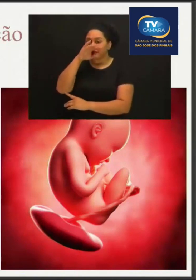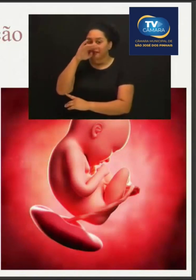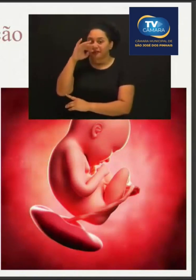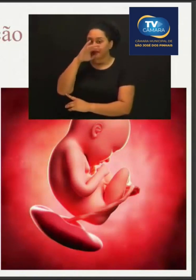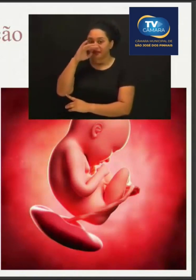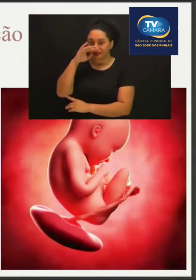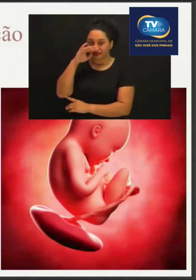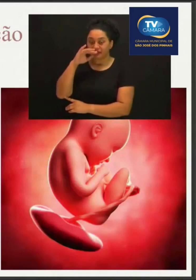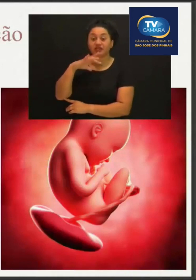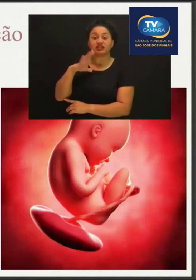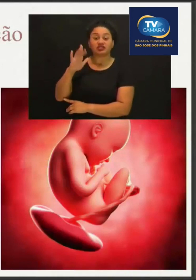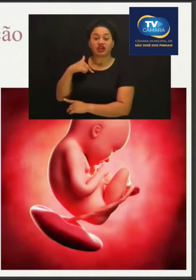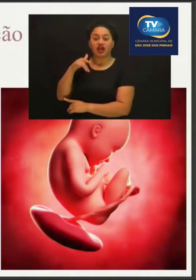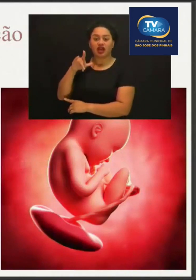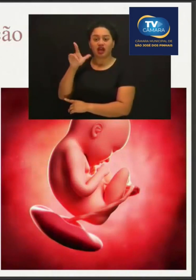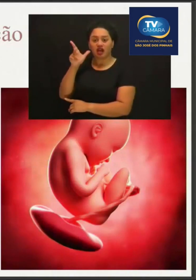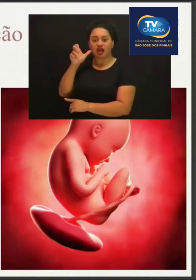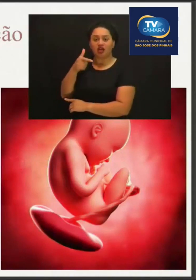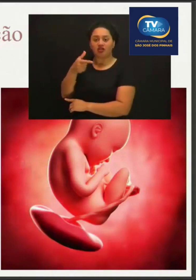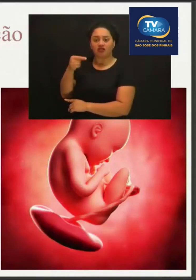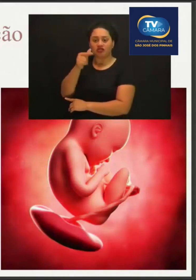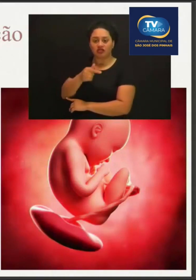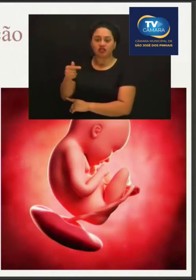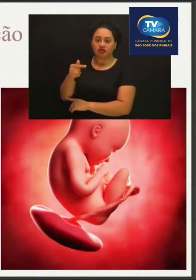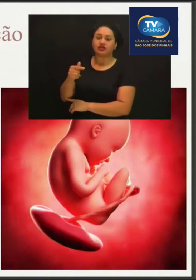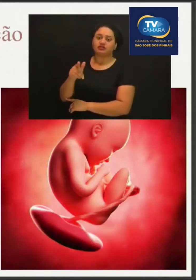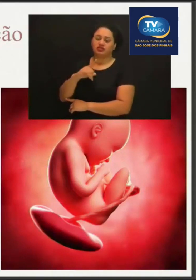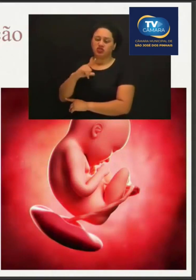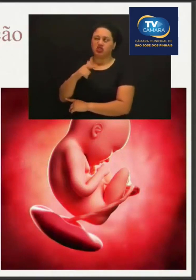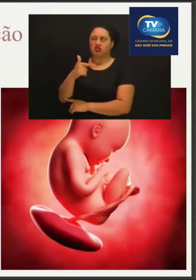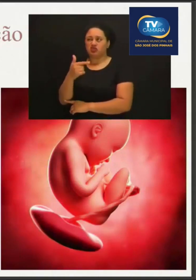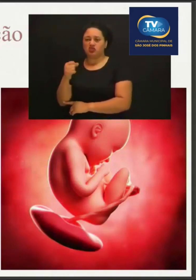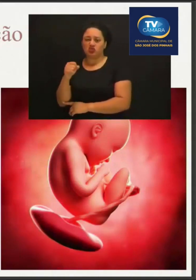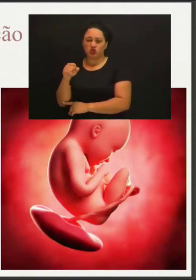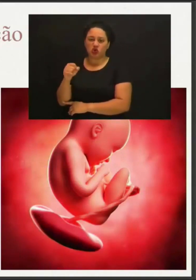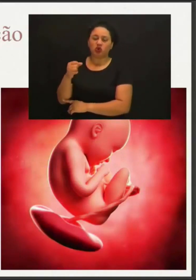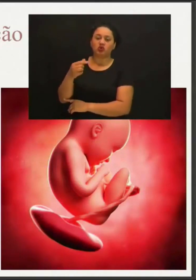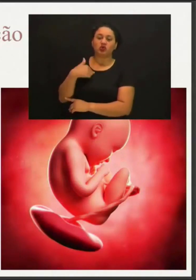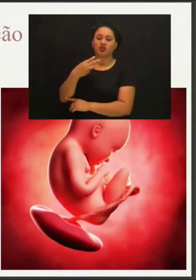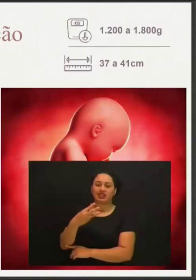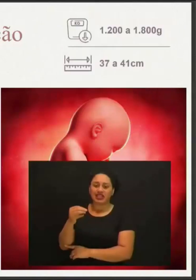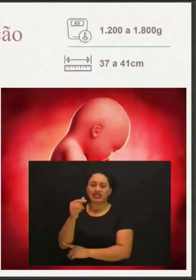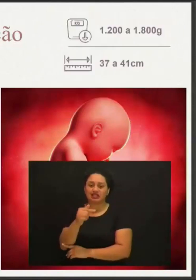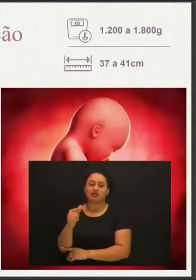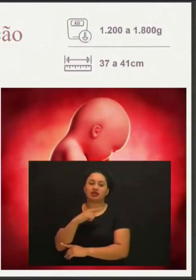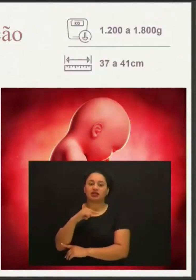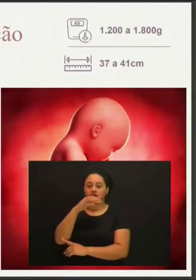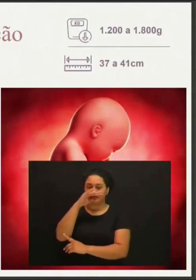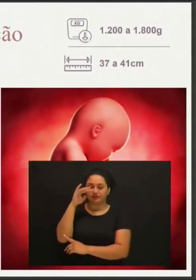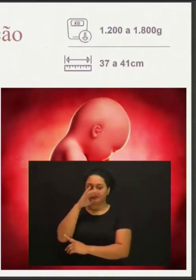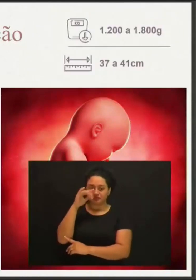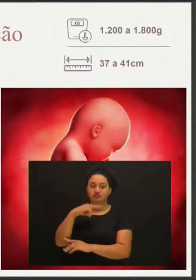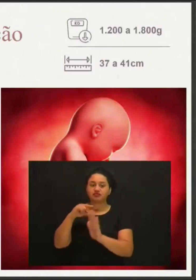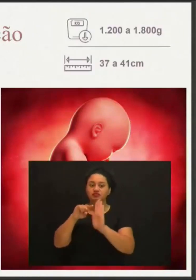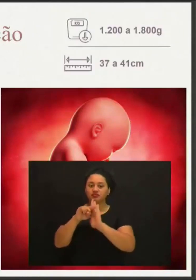tinha audição com 20. Com 28, ao redor das 30, eu tenho olfato. Existem estudos mostrando que